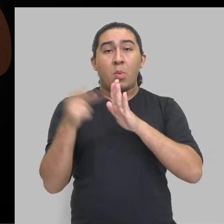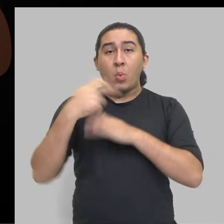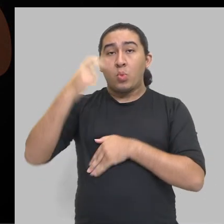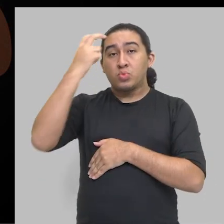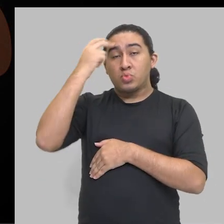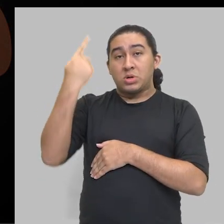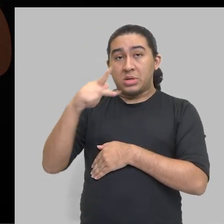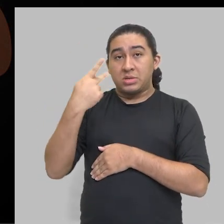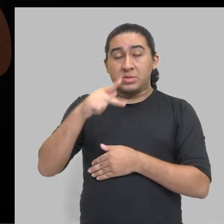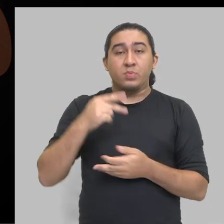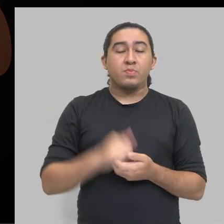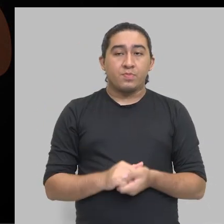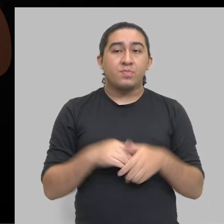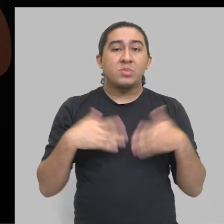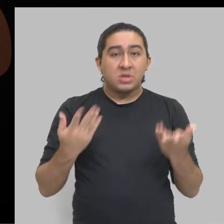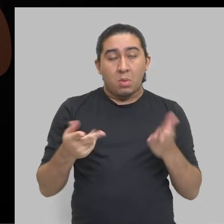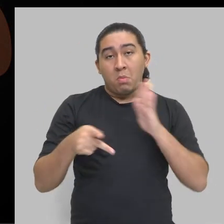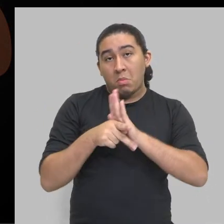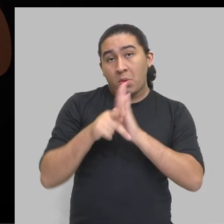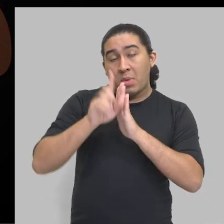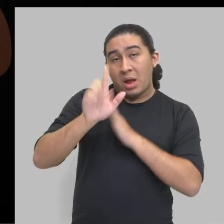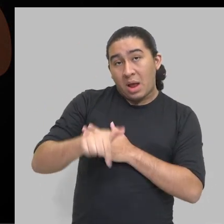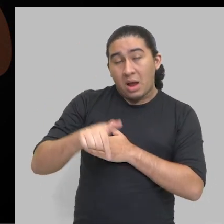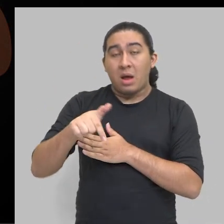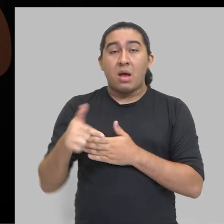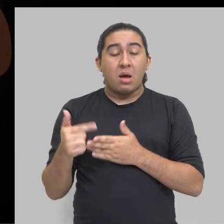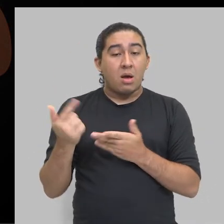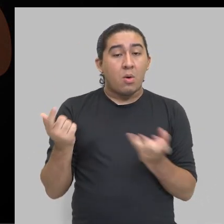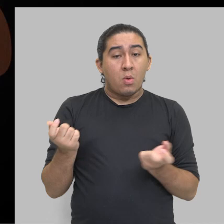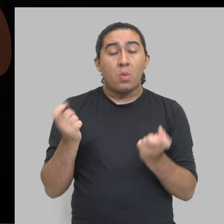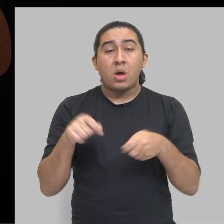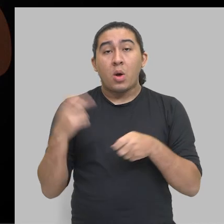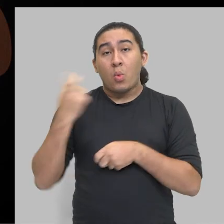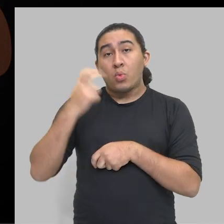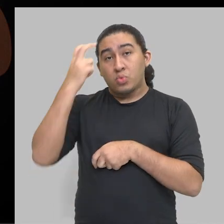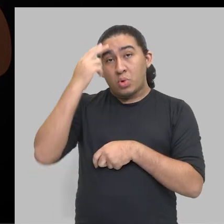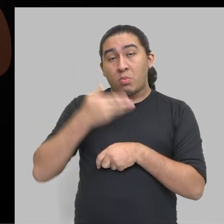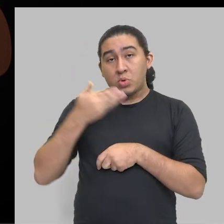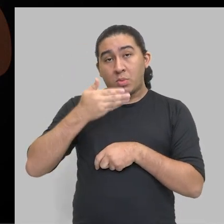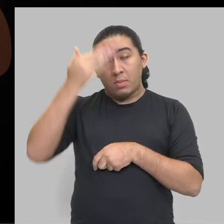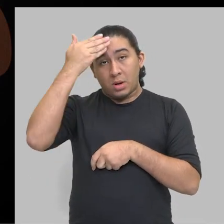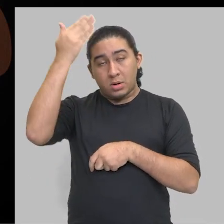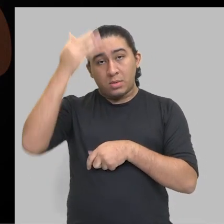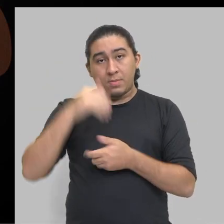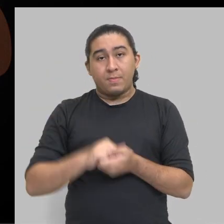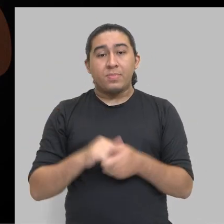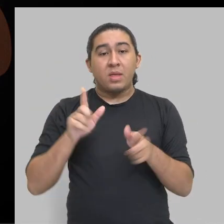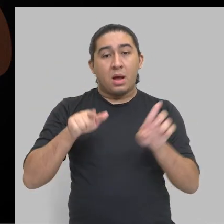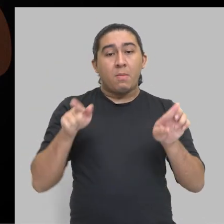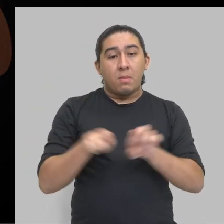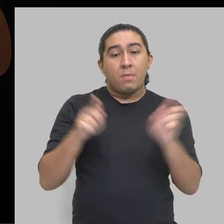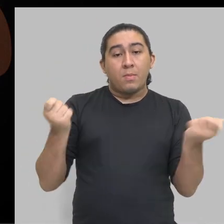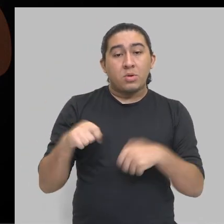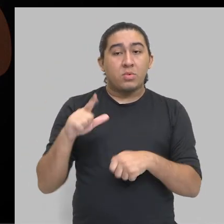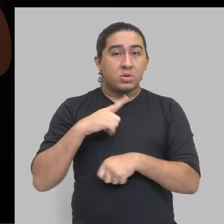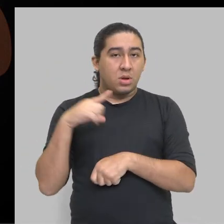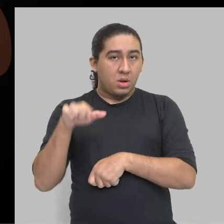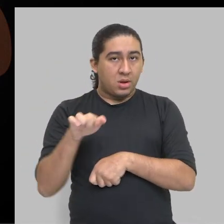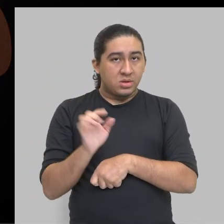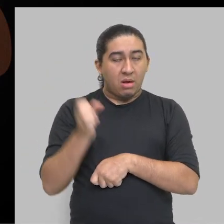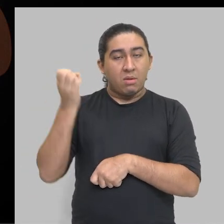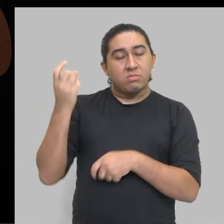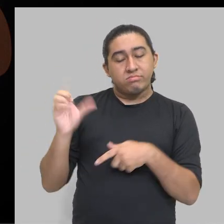da cultura muçulmana, certo? Então, o Estado Islâmico é um desses grupos considerados aí terroristas dentro desse contexto que nós